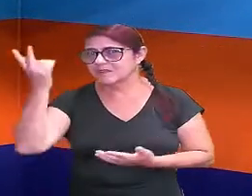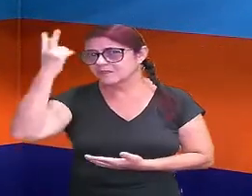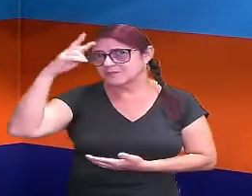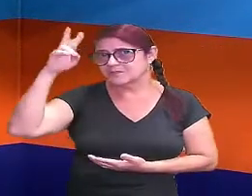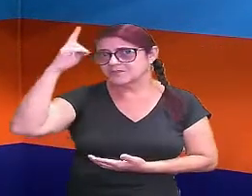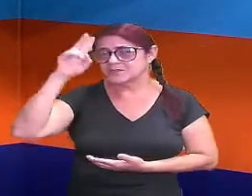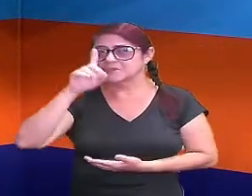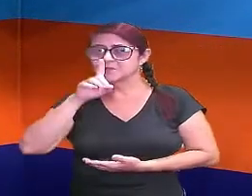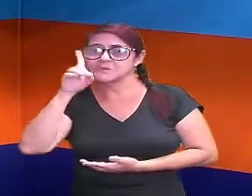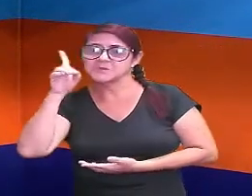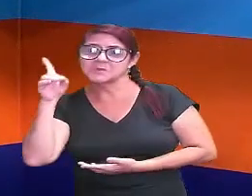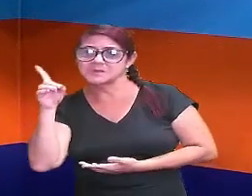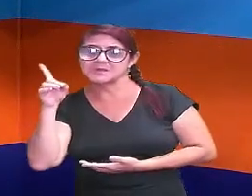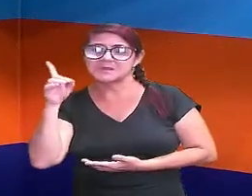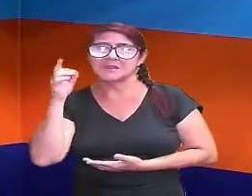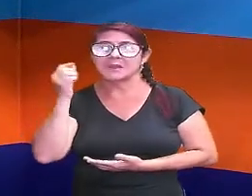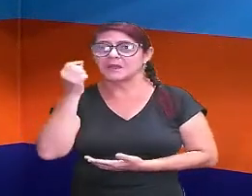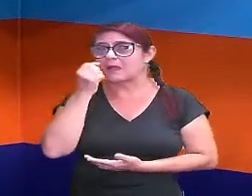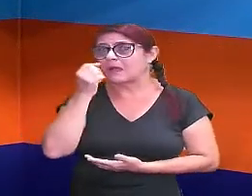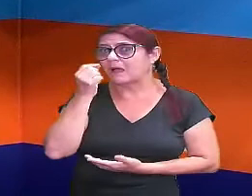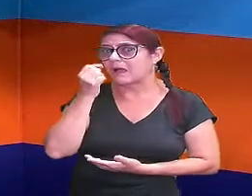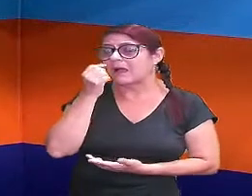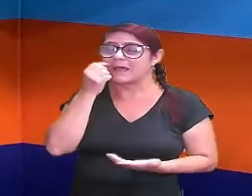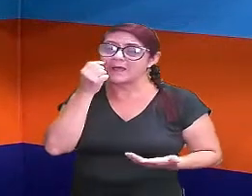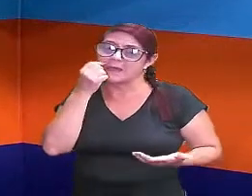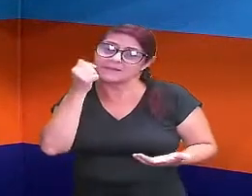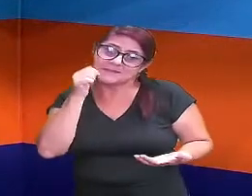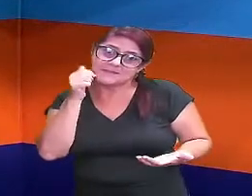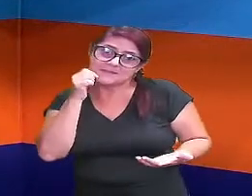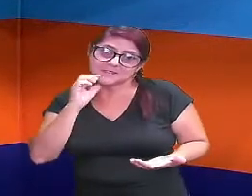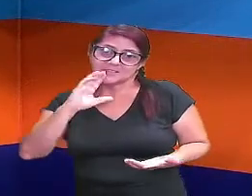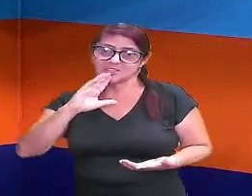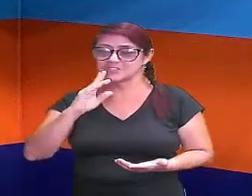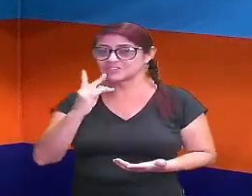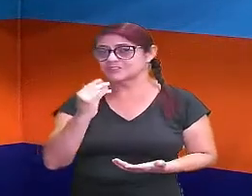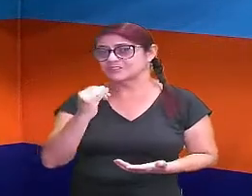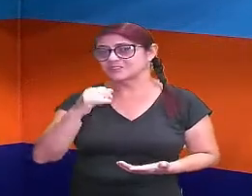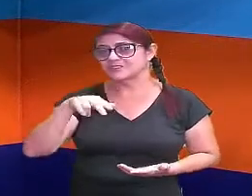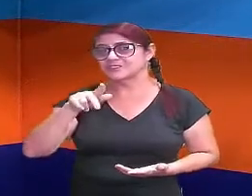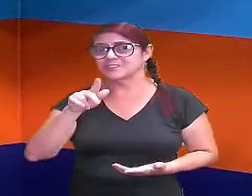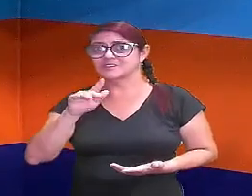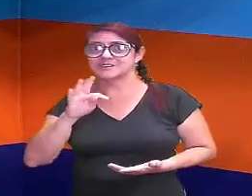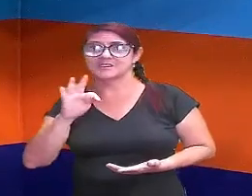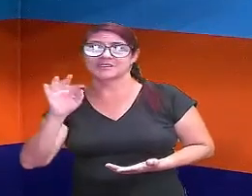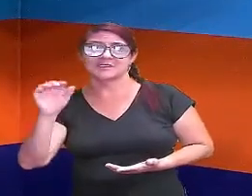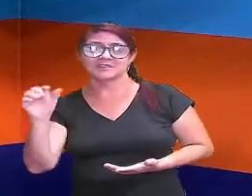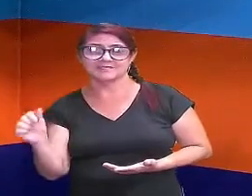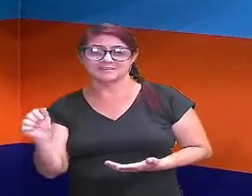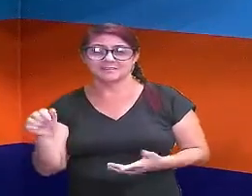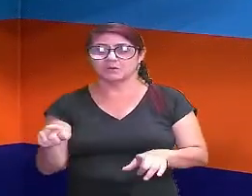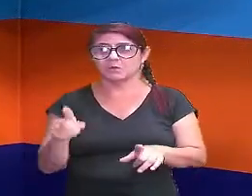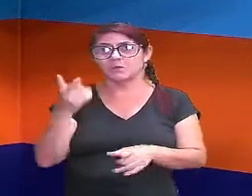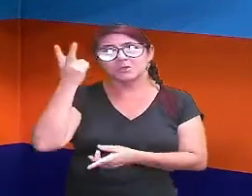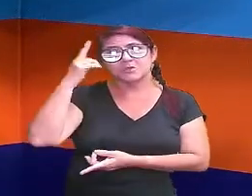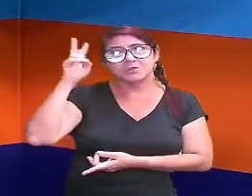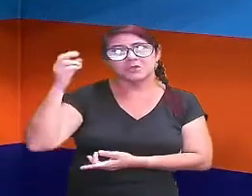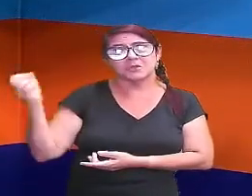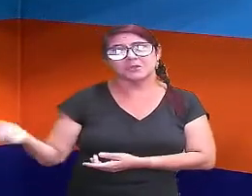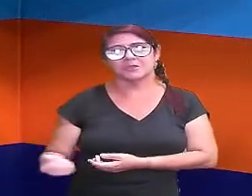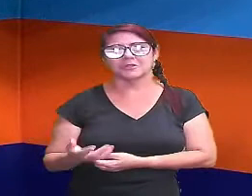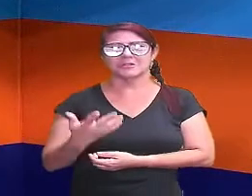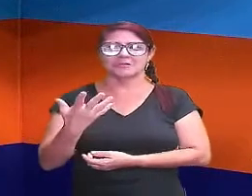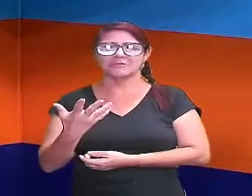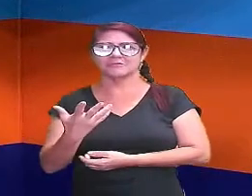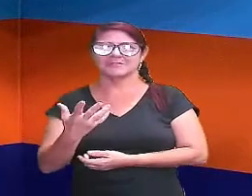do dia sobre a ratinha Chiquita. E a gente se encontra na próxima aula com uma nova história e um novo assunto para